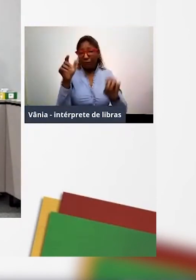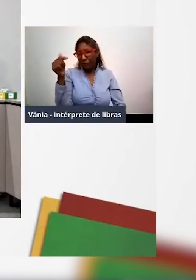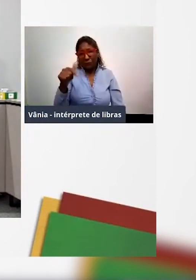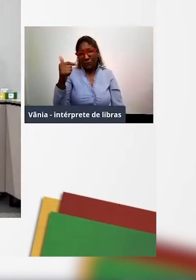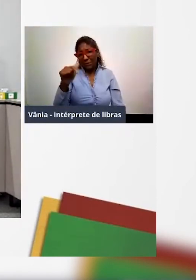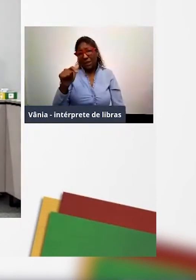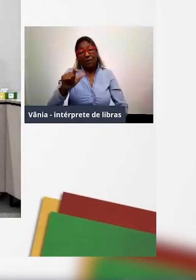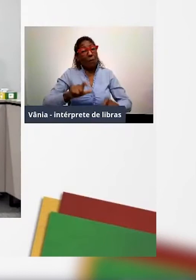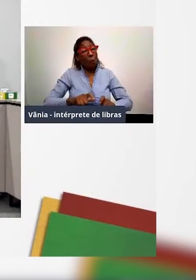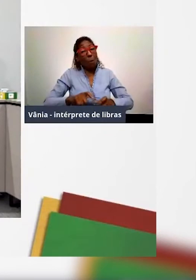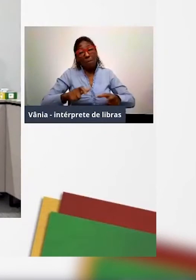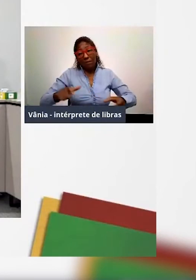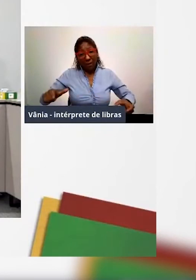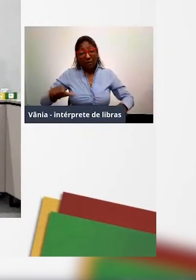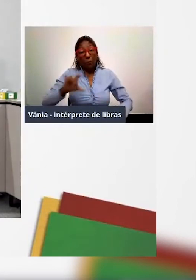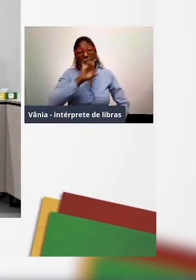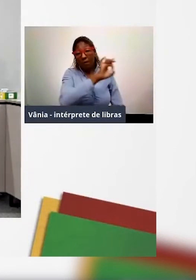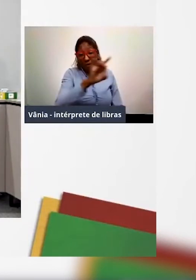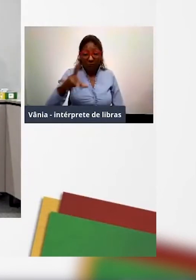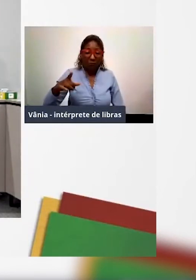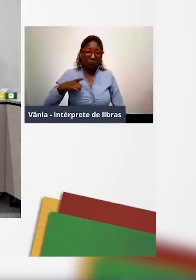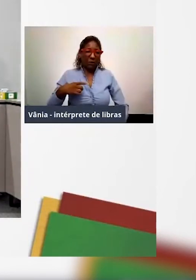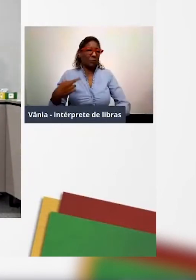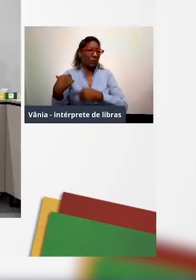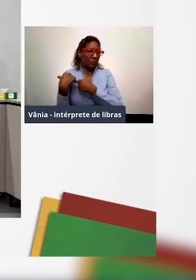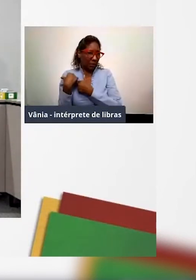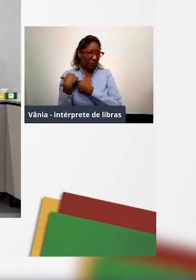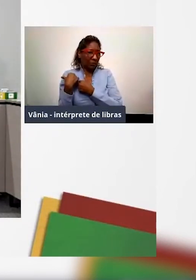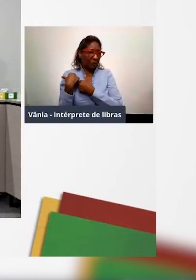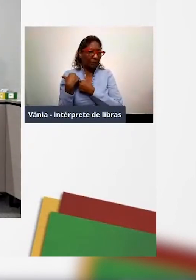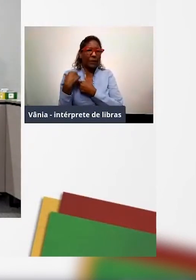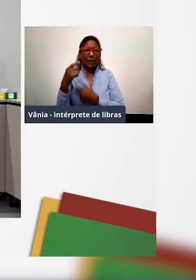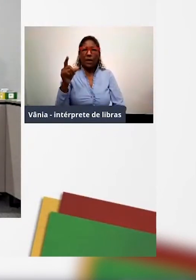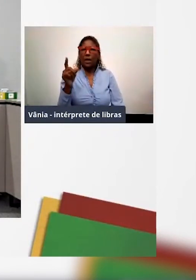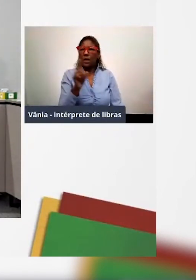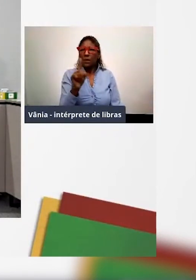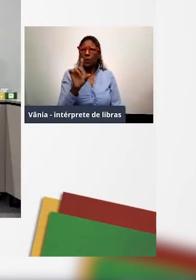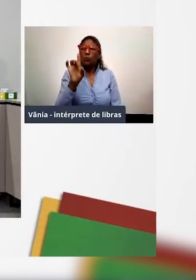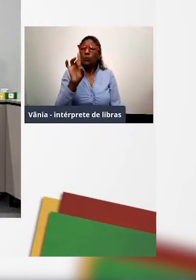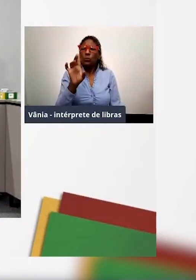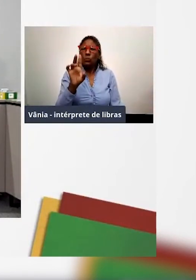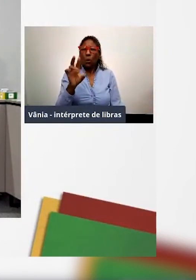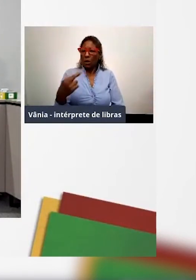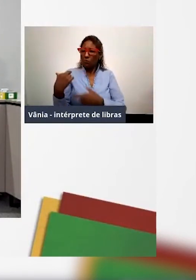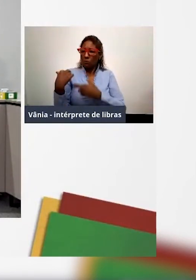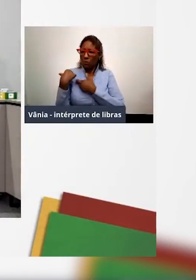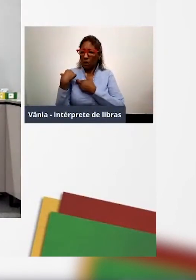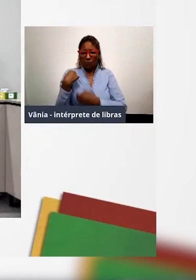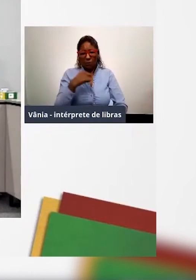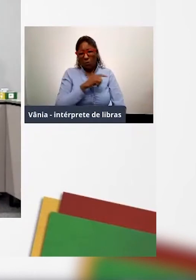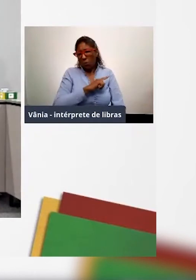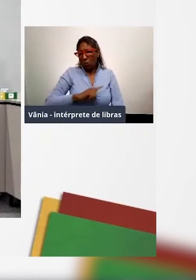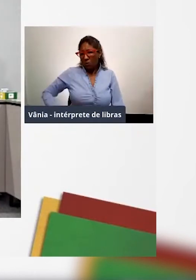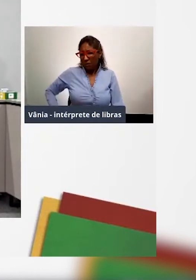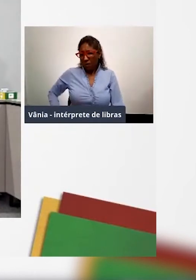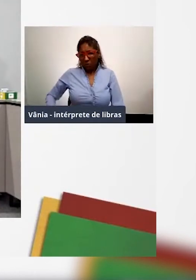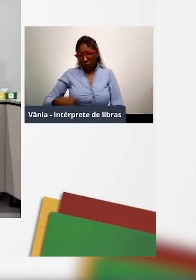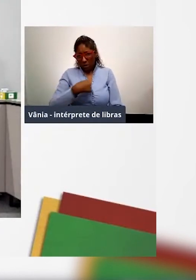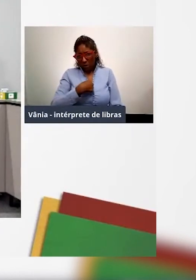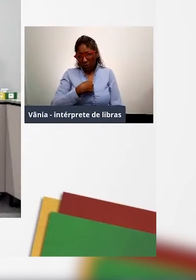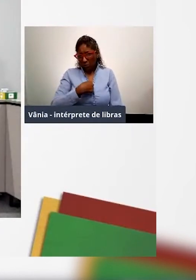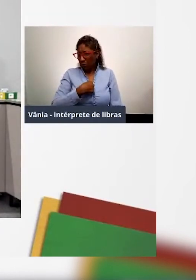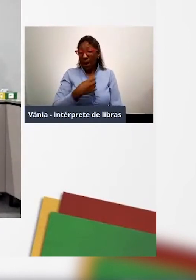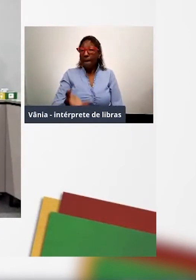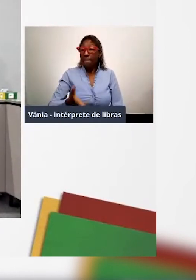aumentar. Por isso está nas mãos de todos nós, e não apenas na mão do governador, mas no que diz respeito à minha parte de responsabilidade,